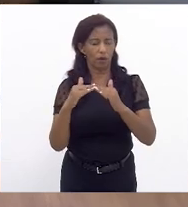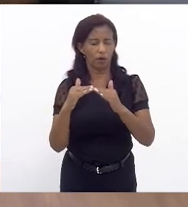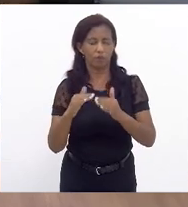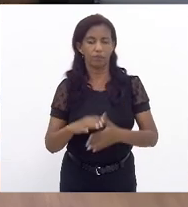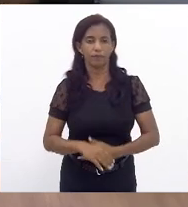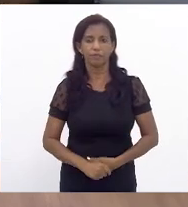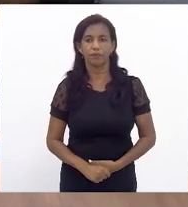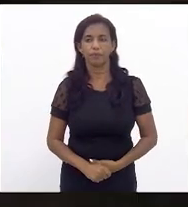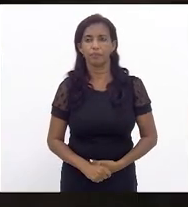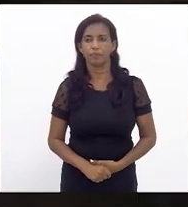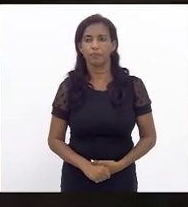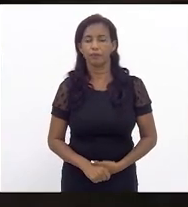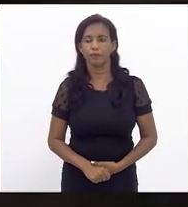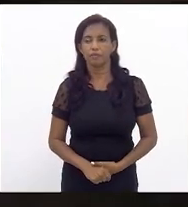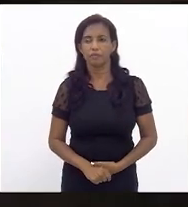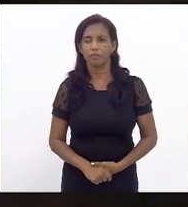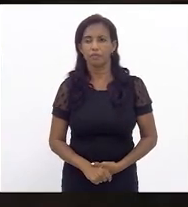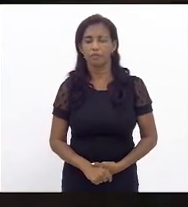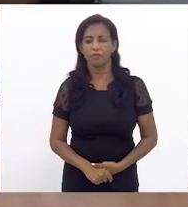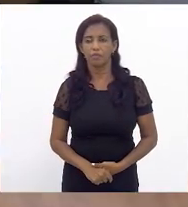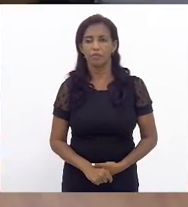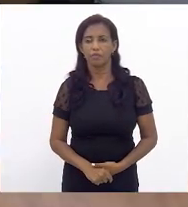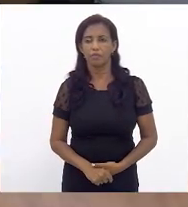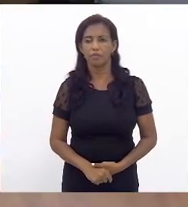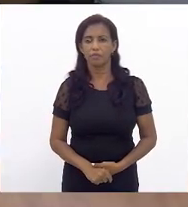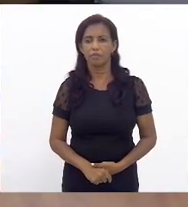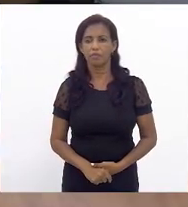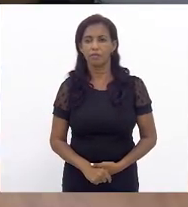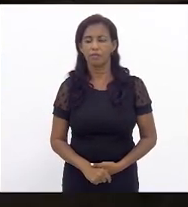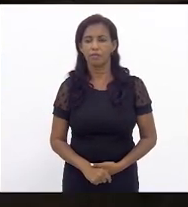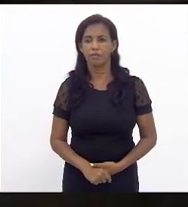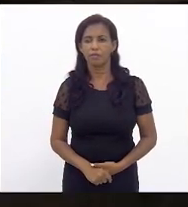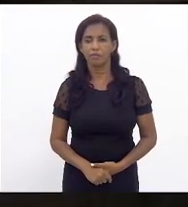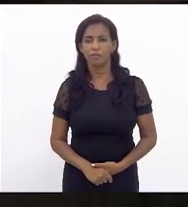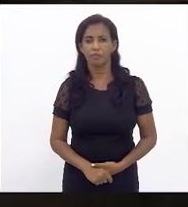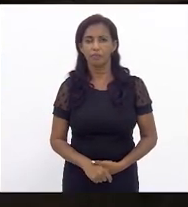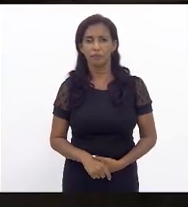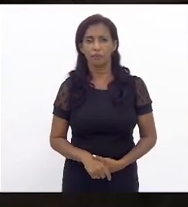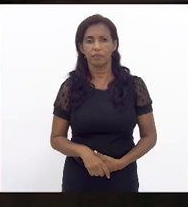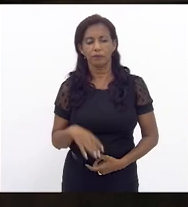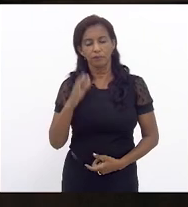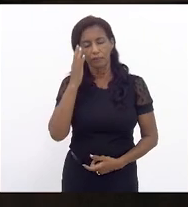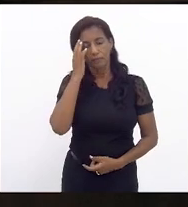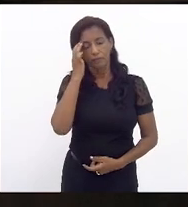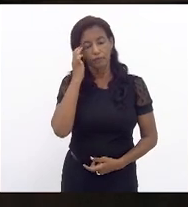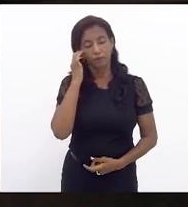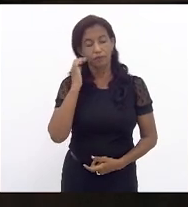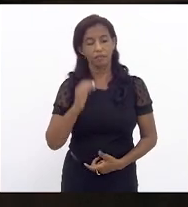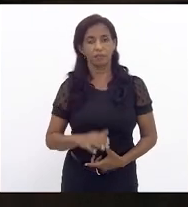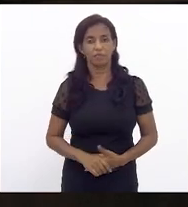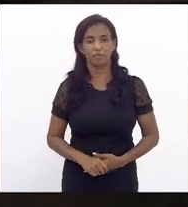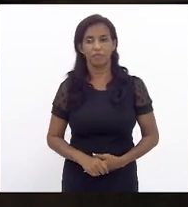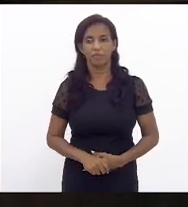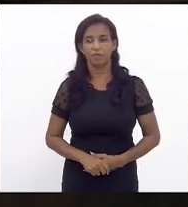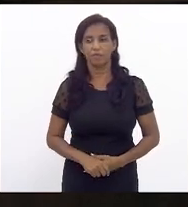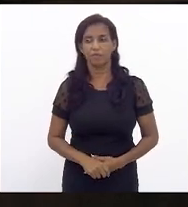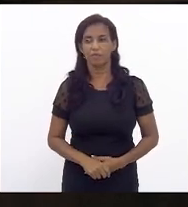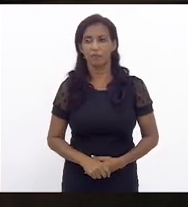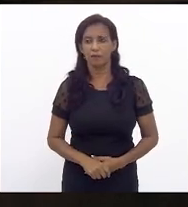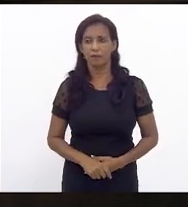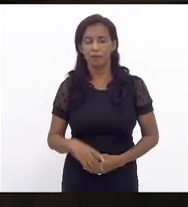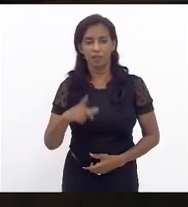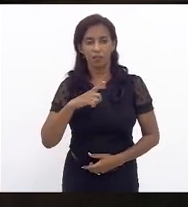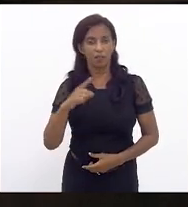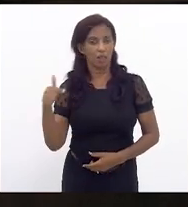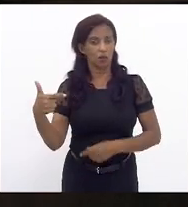presidente. Favorável. Conselheiro Rafael. Conselheiro Rafael. Estamos votando o conselheiro Rafael e ainda